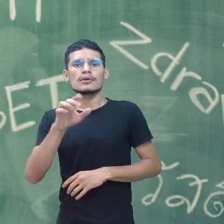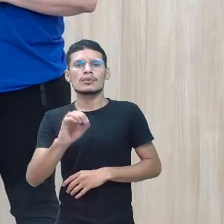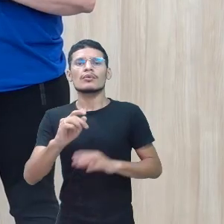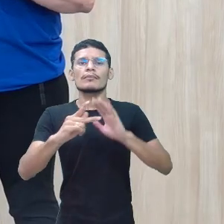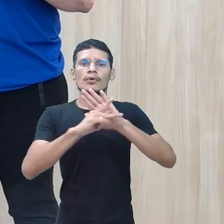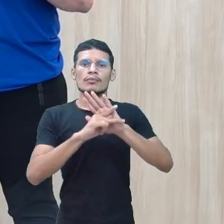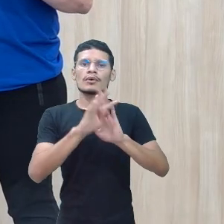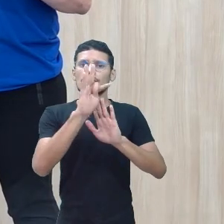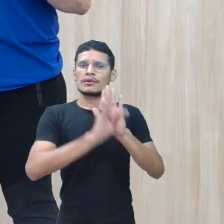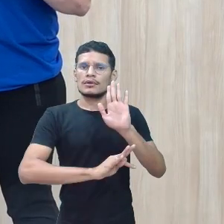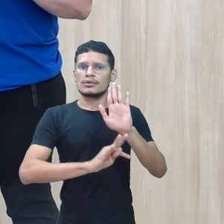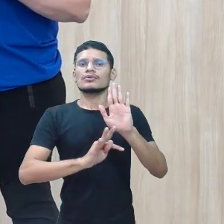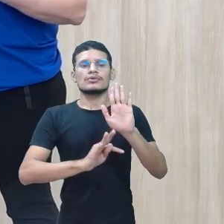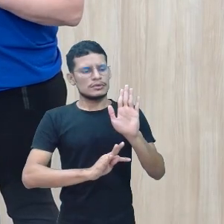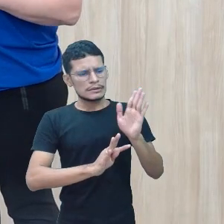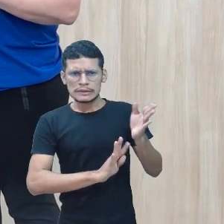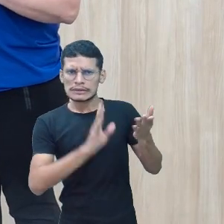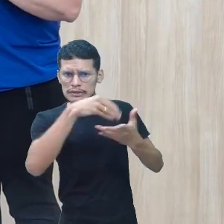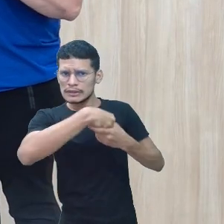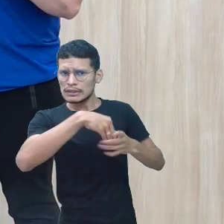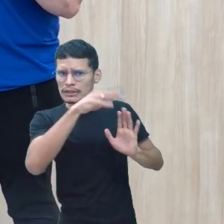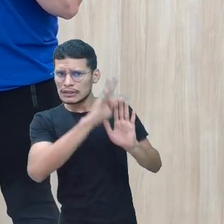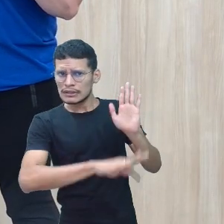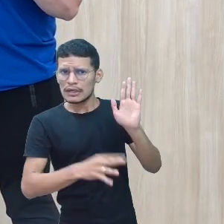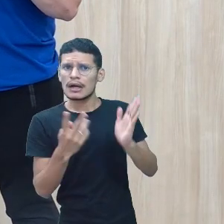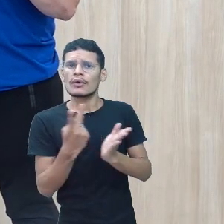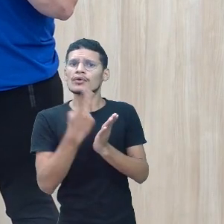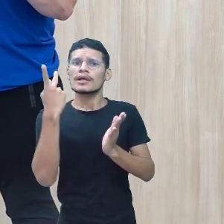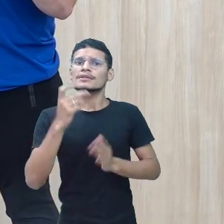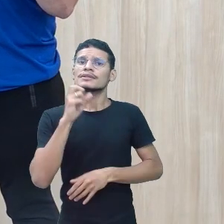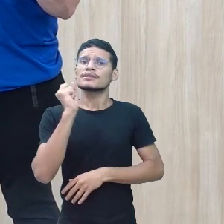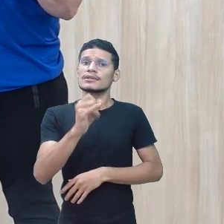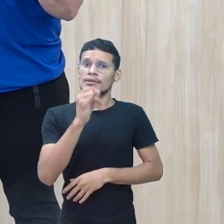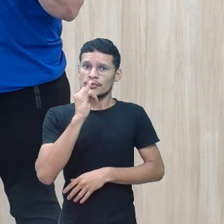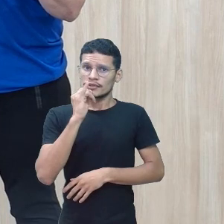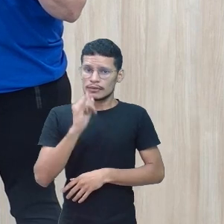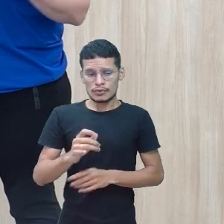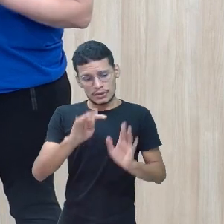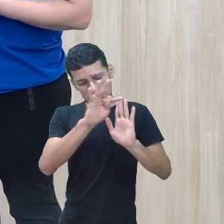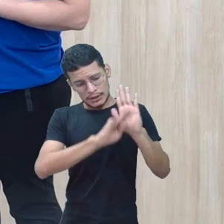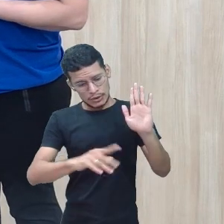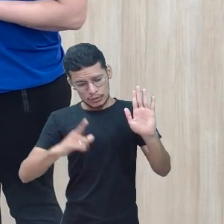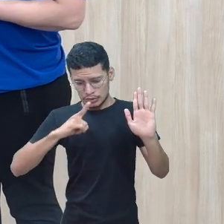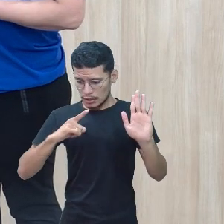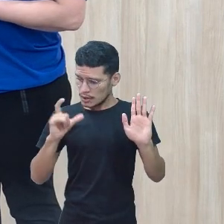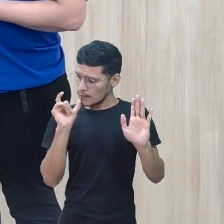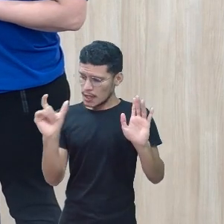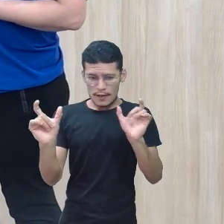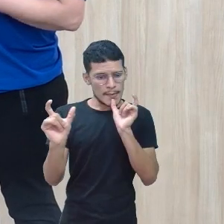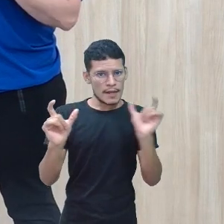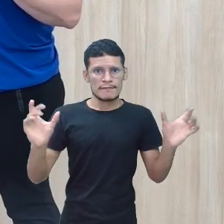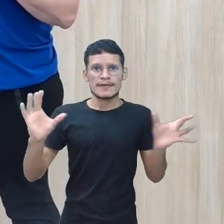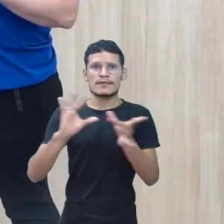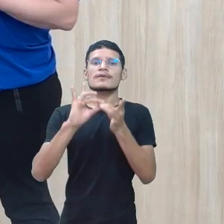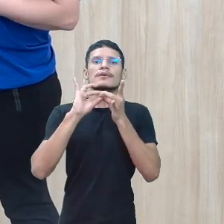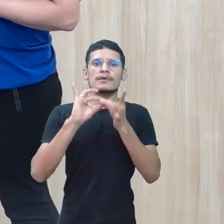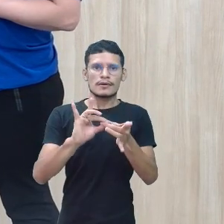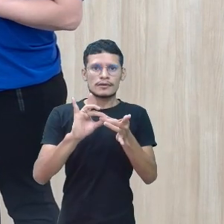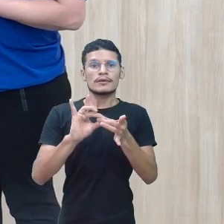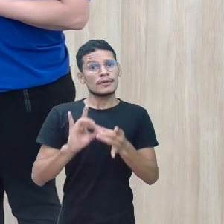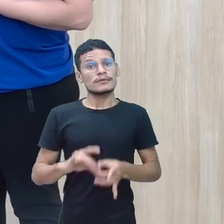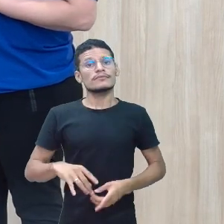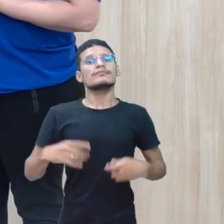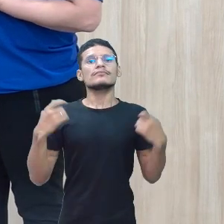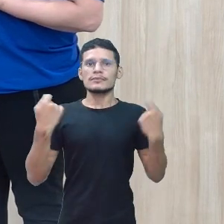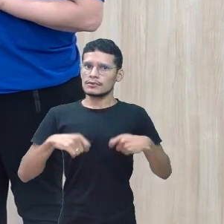ela acontece no texto quando uma ideia está ligada à outra. Então, é muito